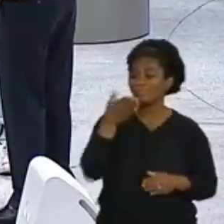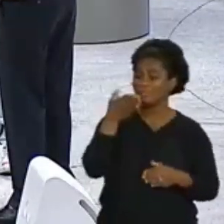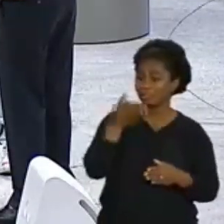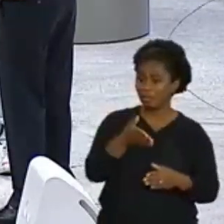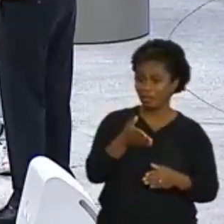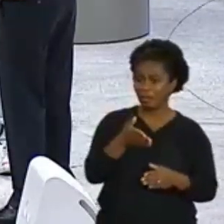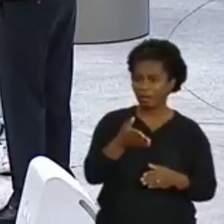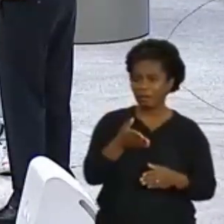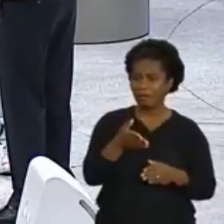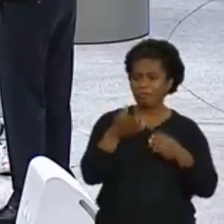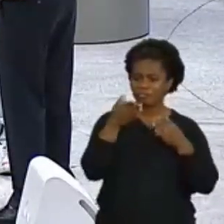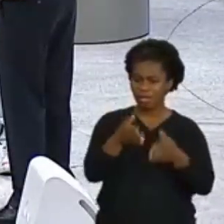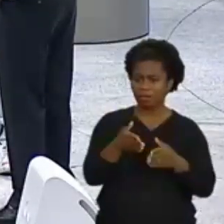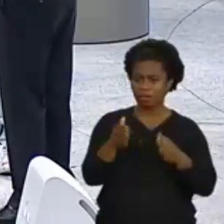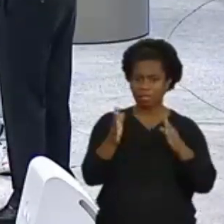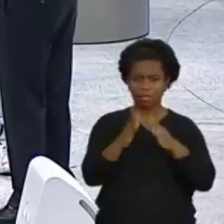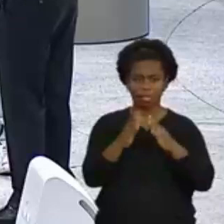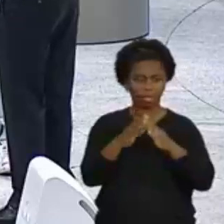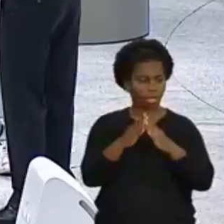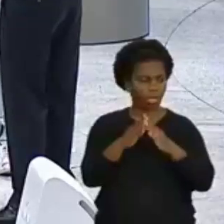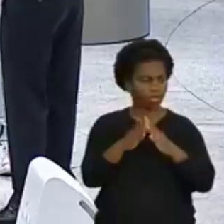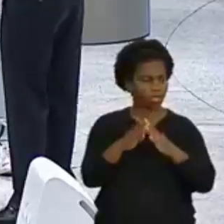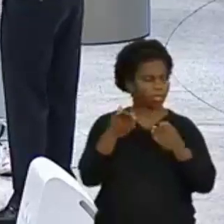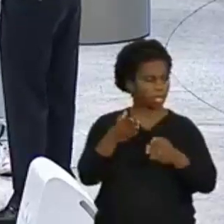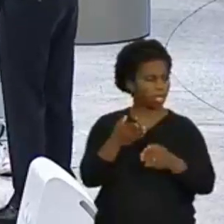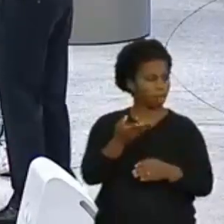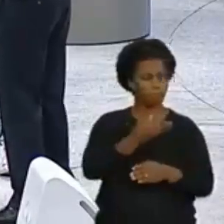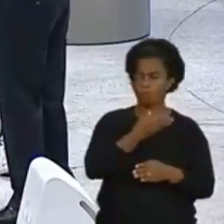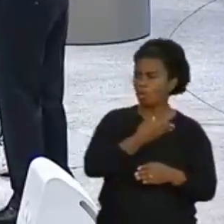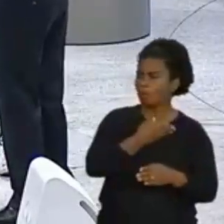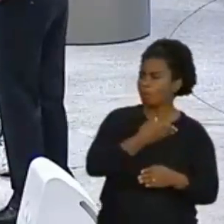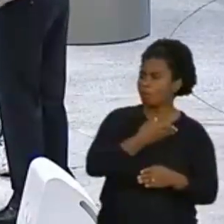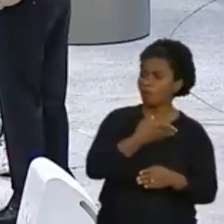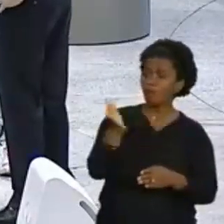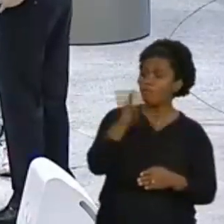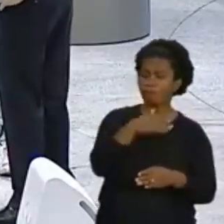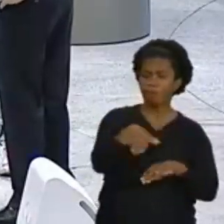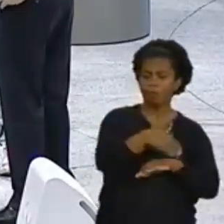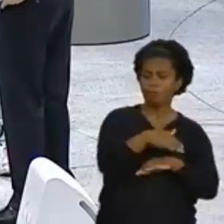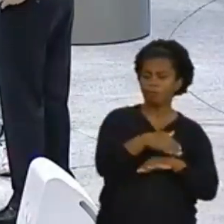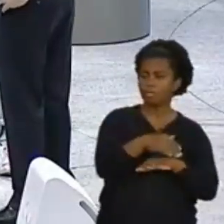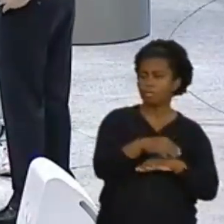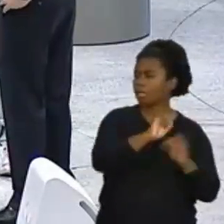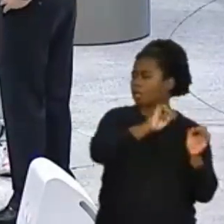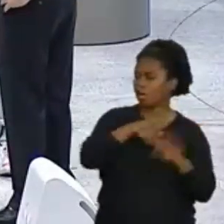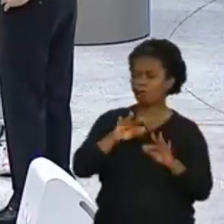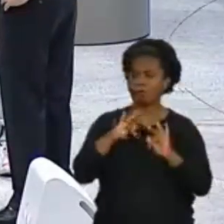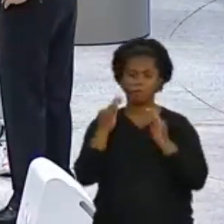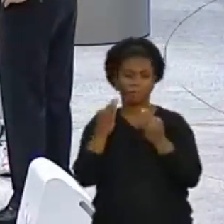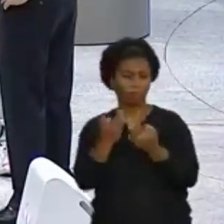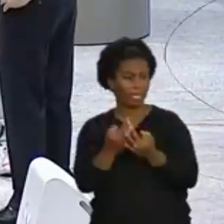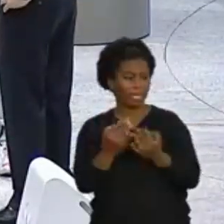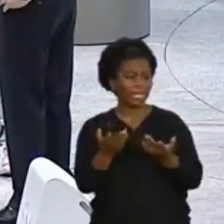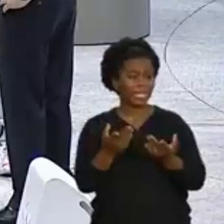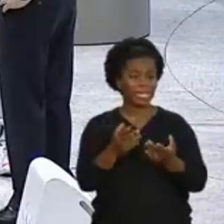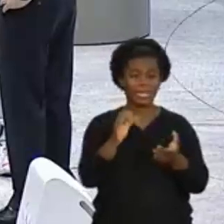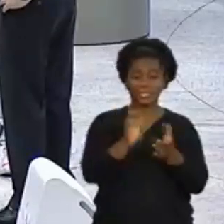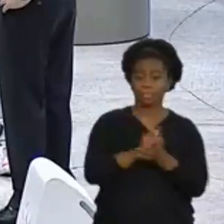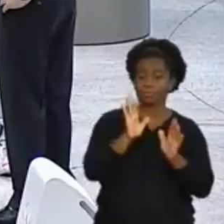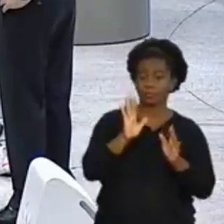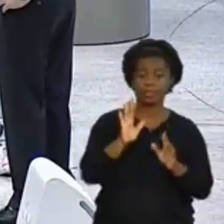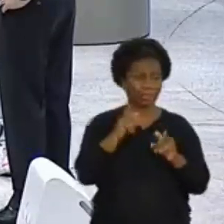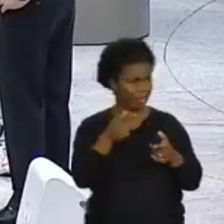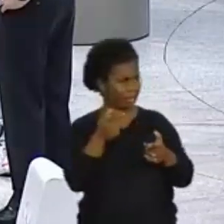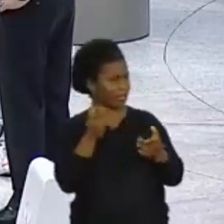um colega para chamar, ele largava tudo e saía. Ele era casado e queria viver como solteiro. Isso, casado como solteiro. Muitas das vezes eu vinha para a